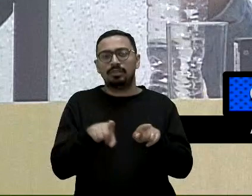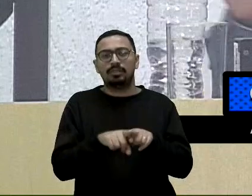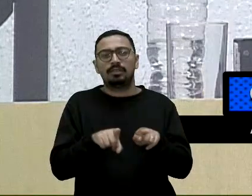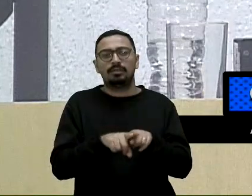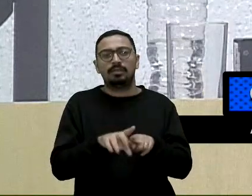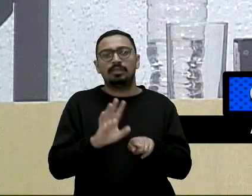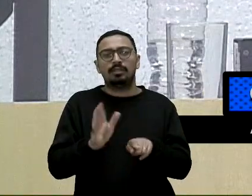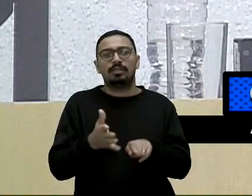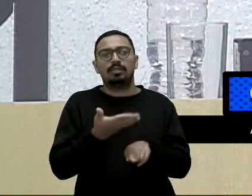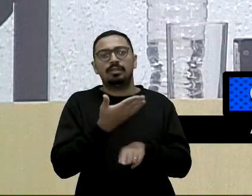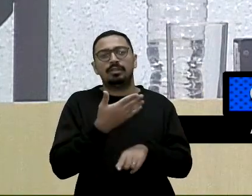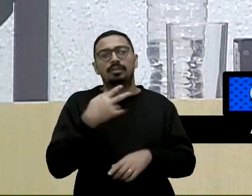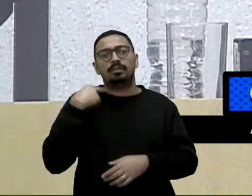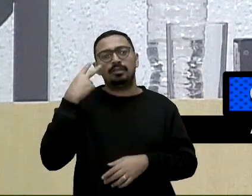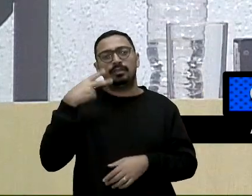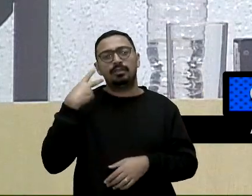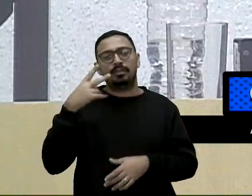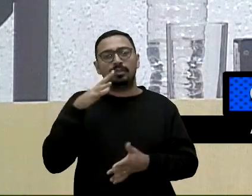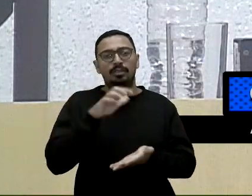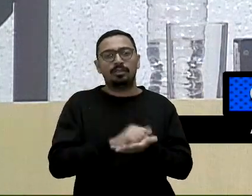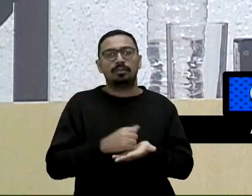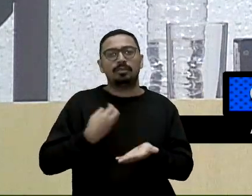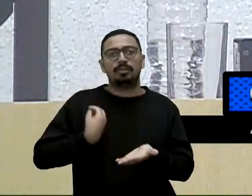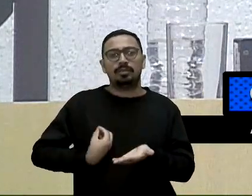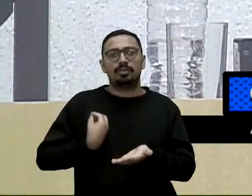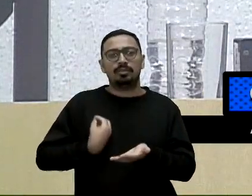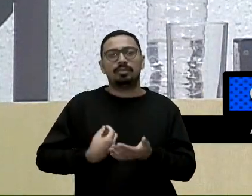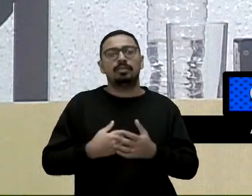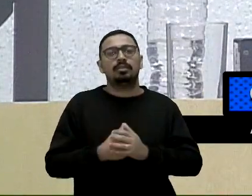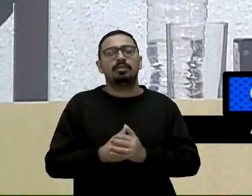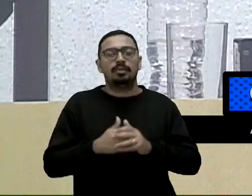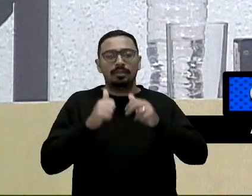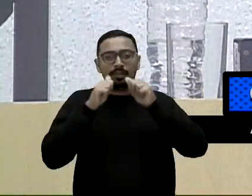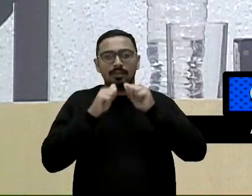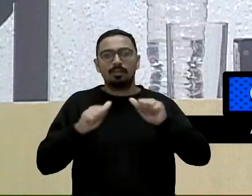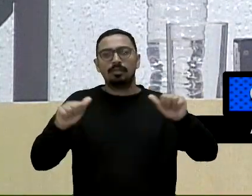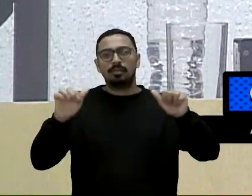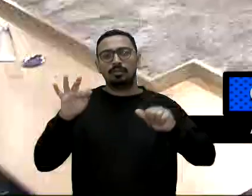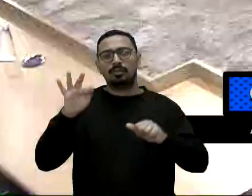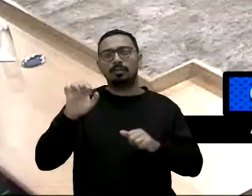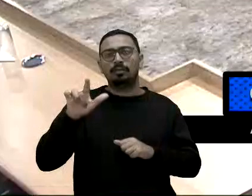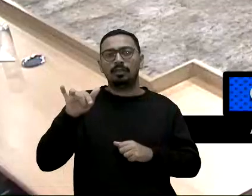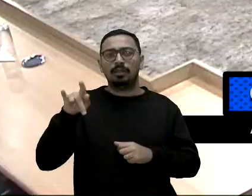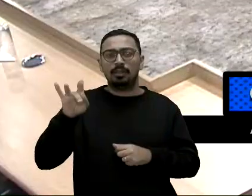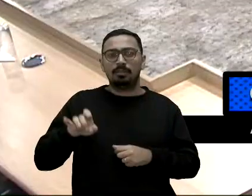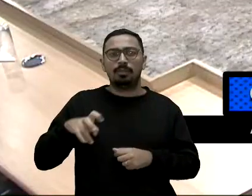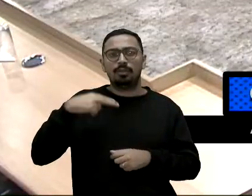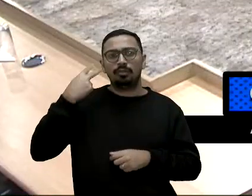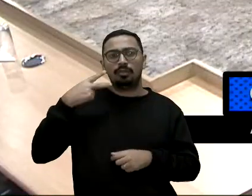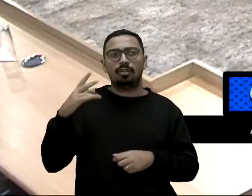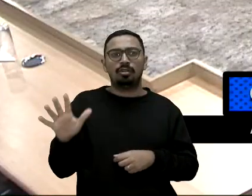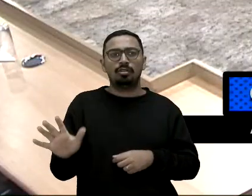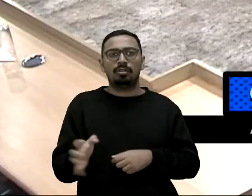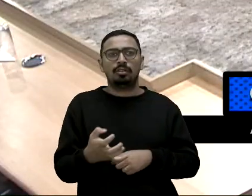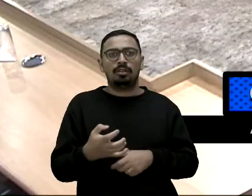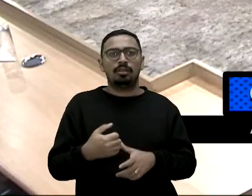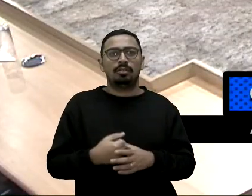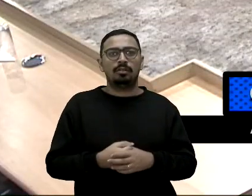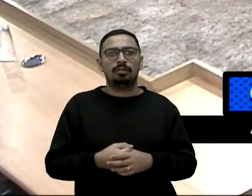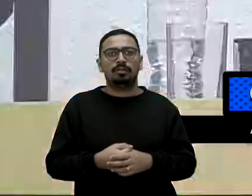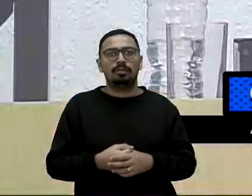Antes de passar a palavra à vereadora Elisa, eu queria registrar a presença do assessor Felipe Mazui, assessor do vereador Tigrão, e